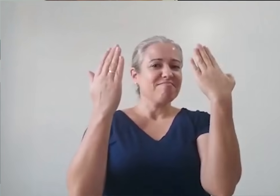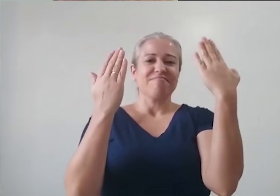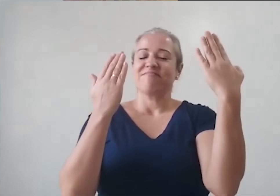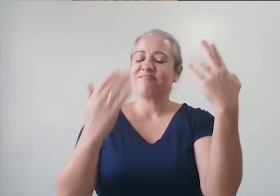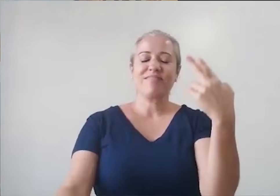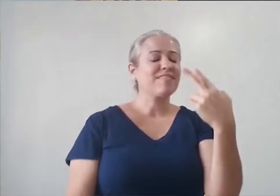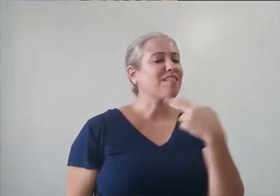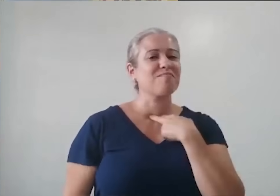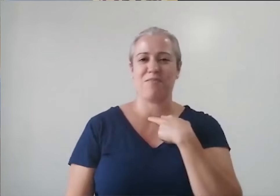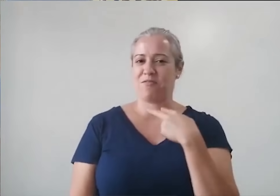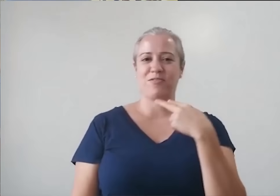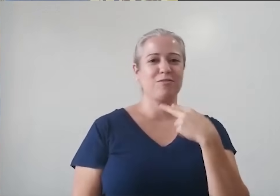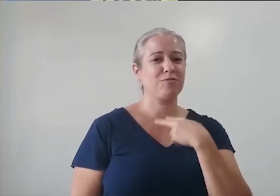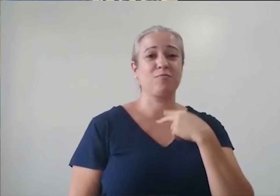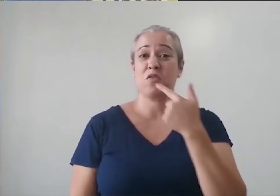incomparável, és